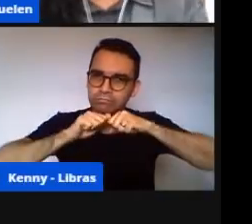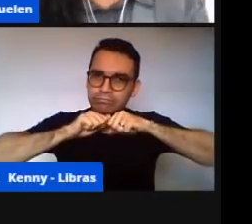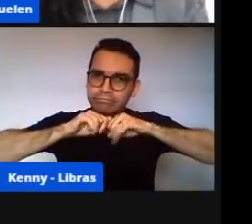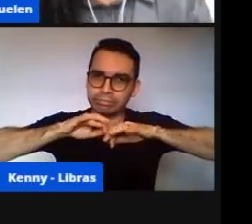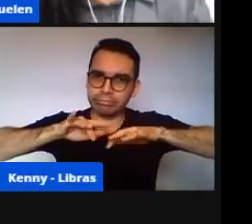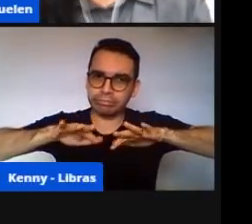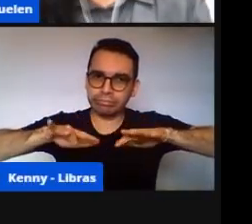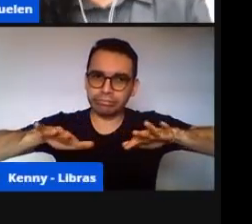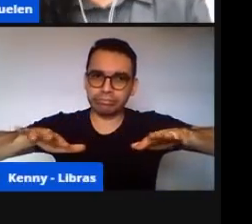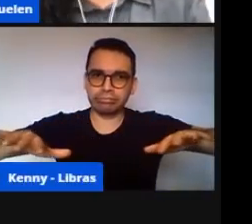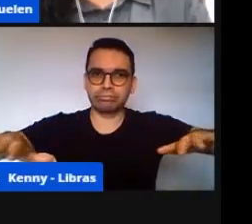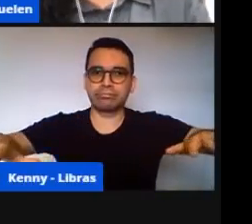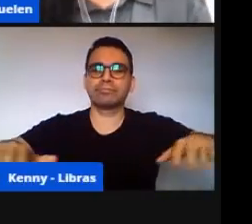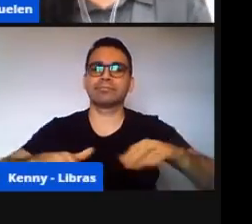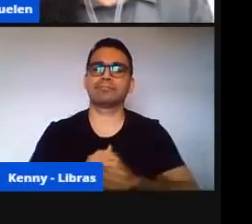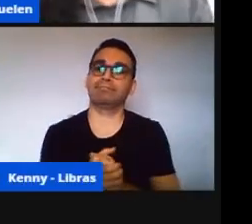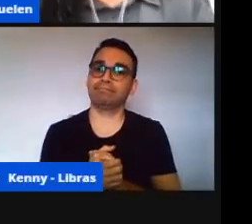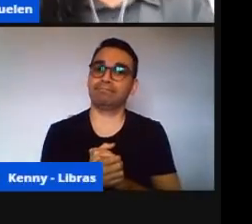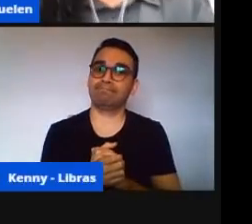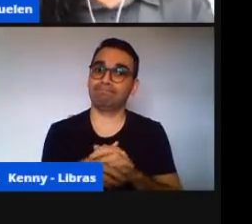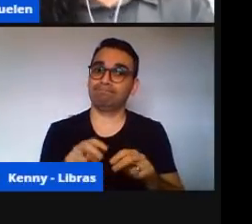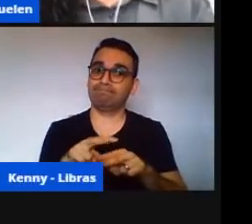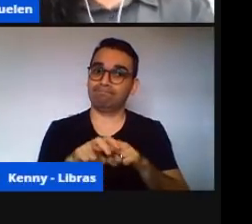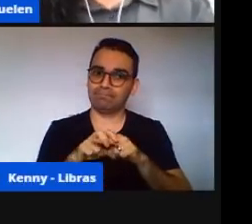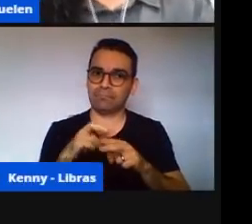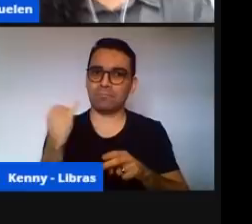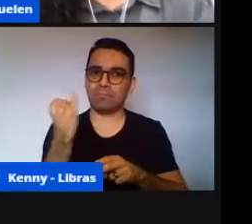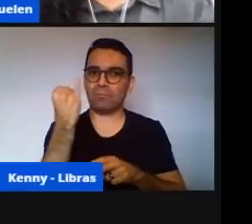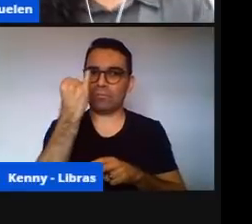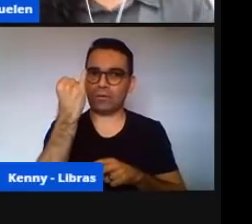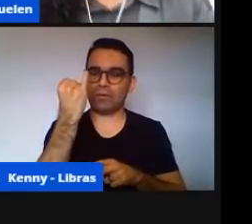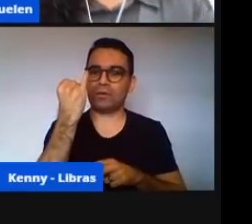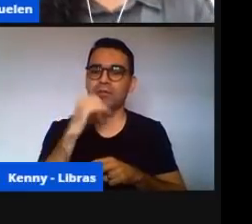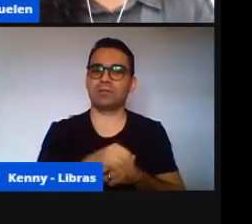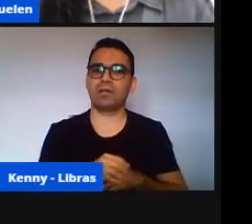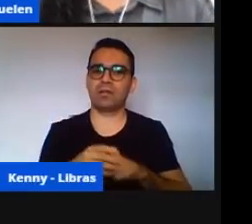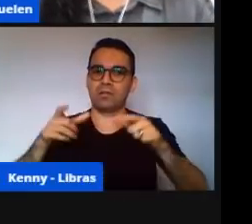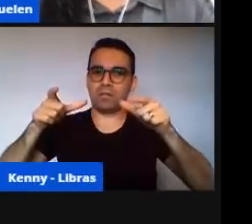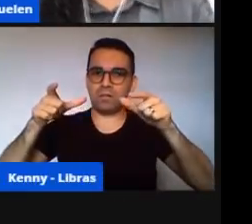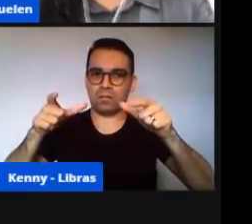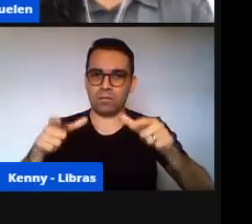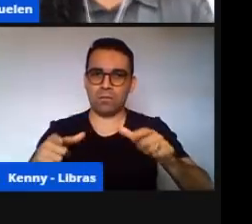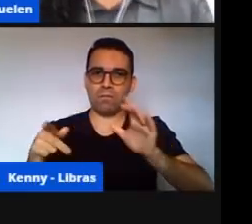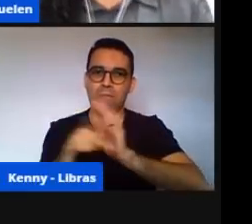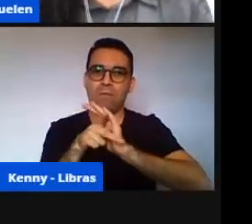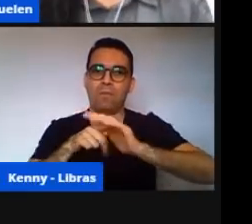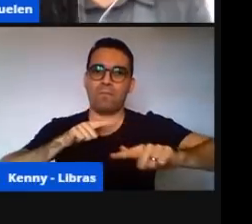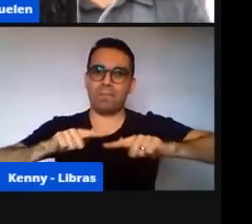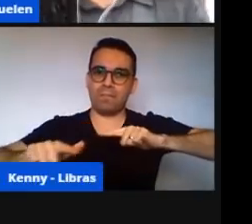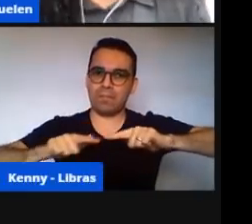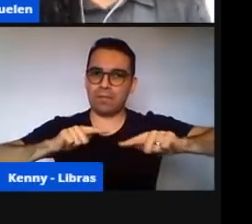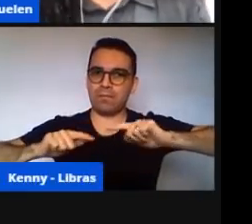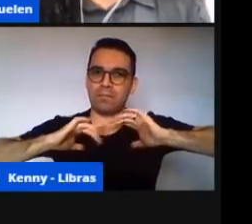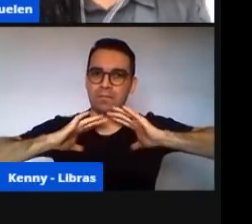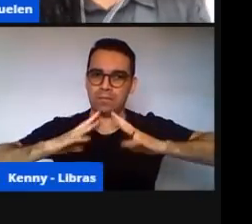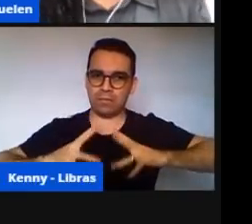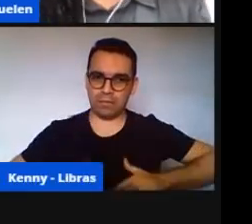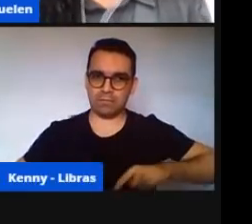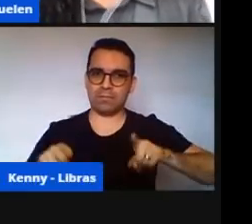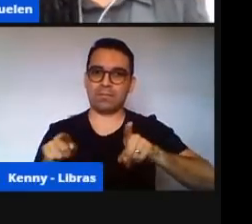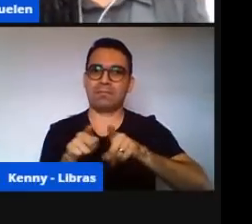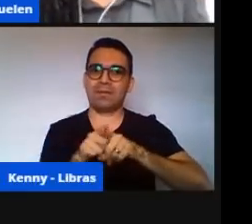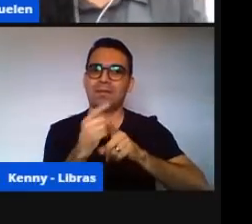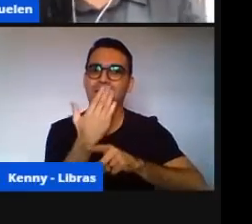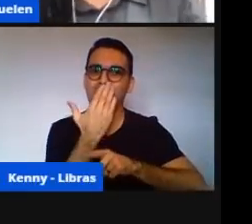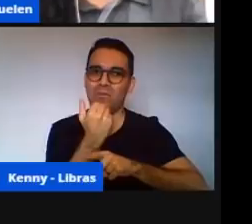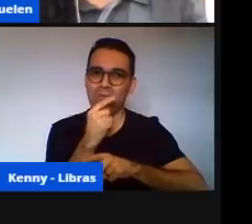trabalho. Então, a gente tem que zelar também pela higiene do local de trabalho e pela higiene dos alimentos. Se